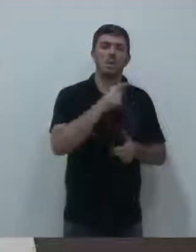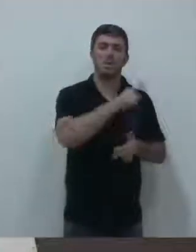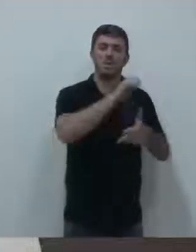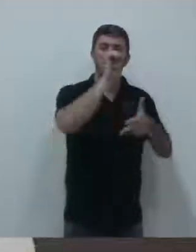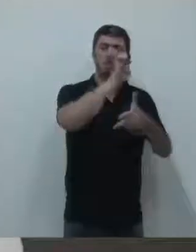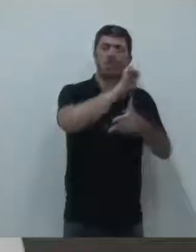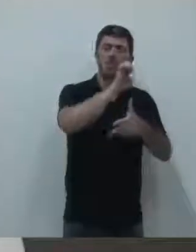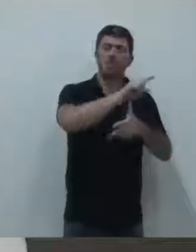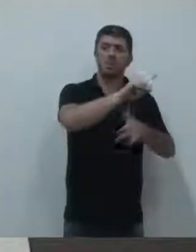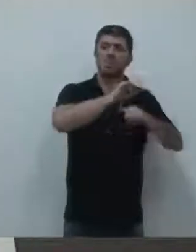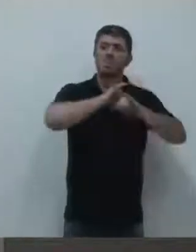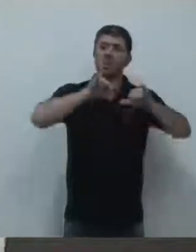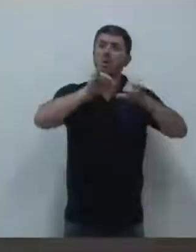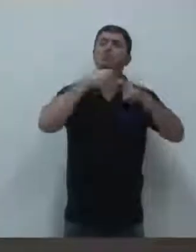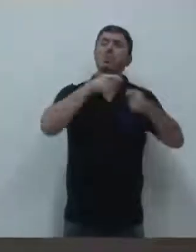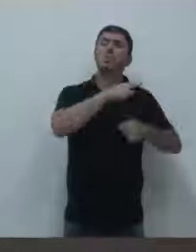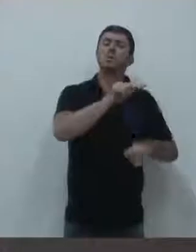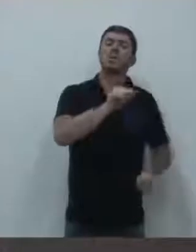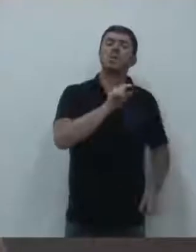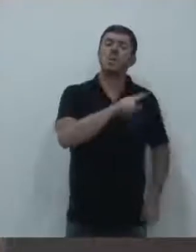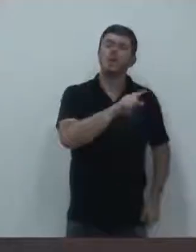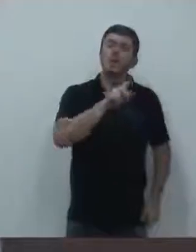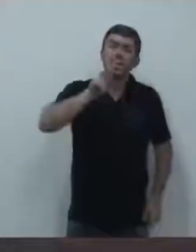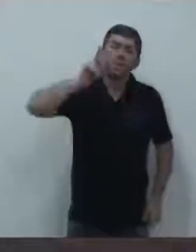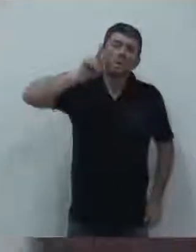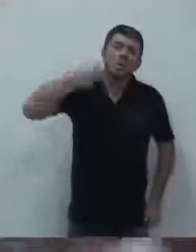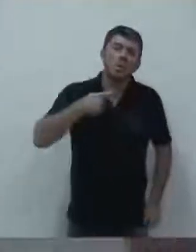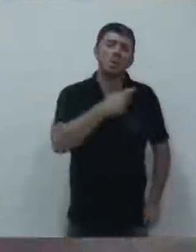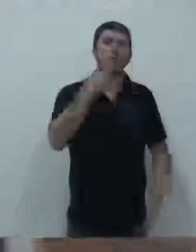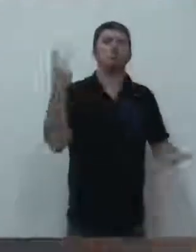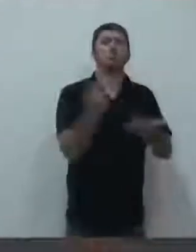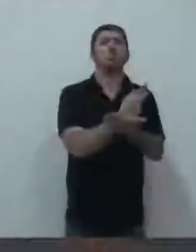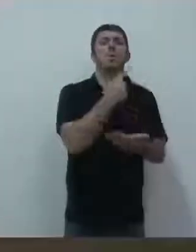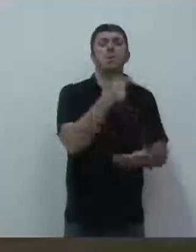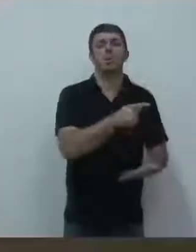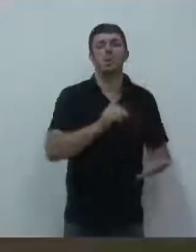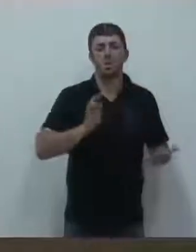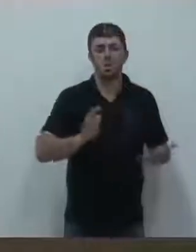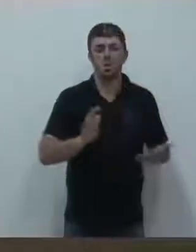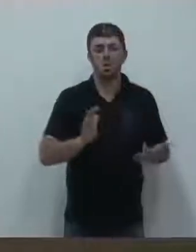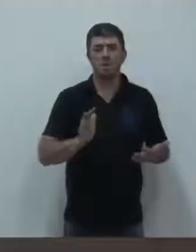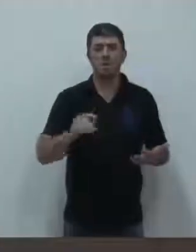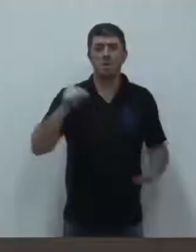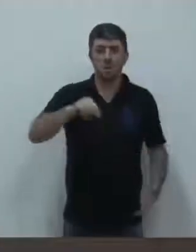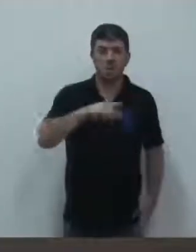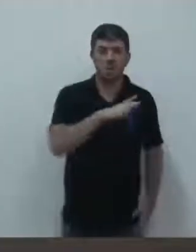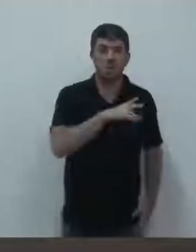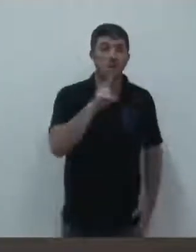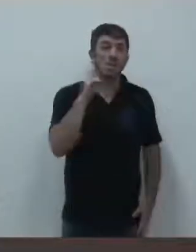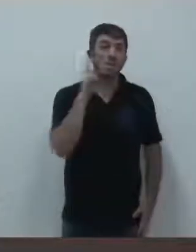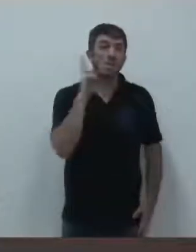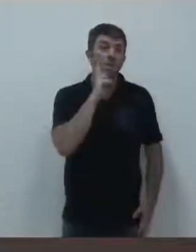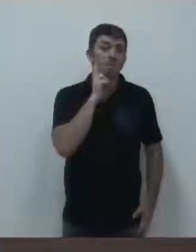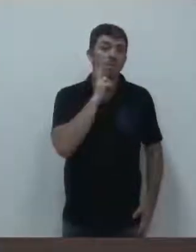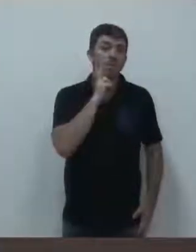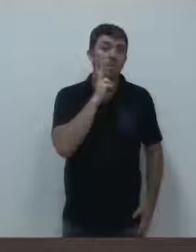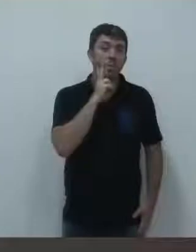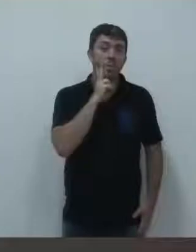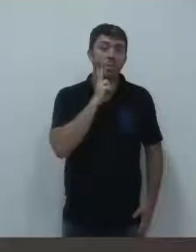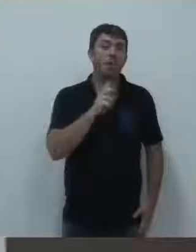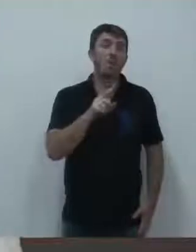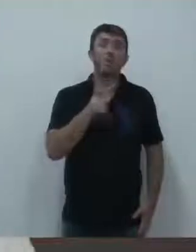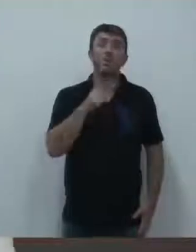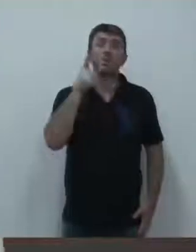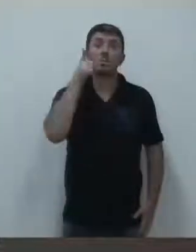não reconhecer um erro como esse. Vou mais além. O município de Vinhedo não atingiu a meta prevista dos